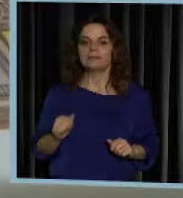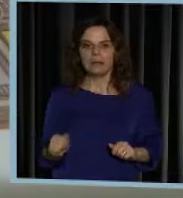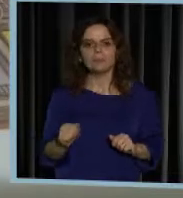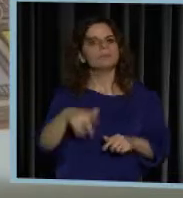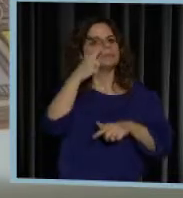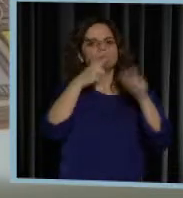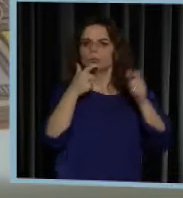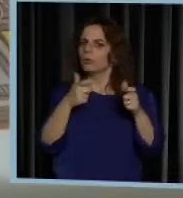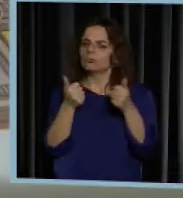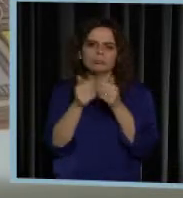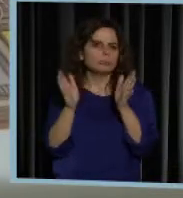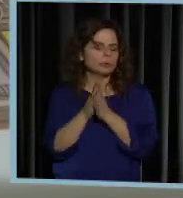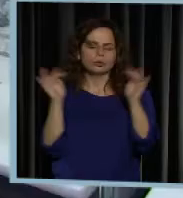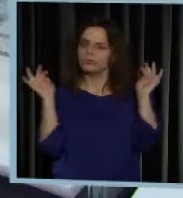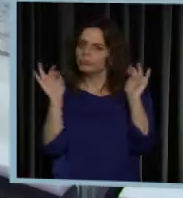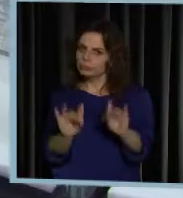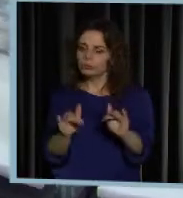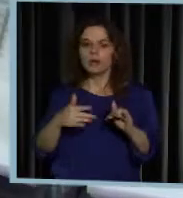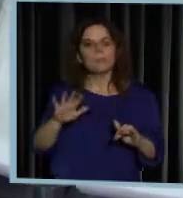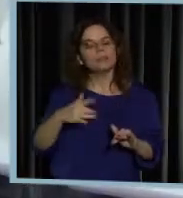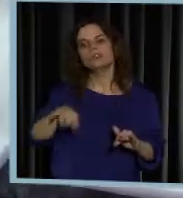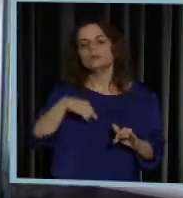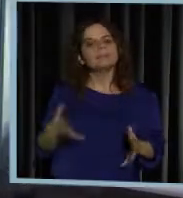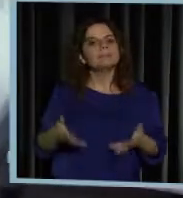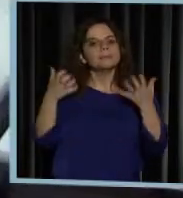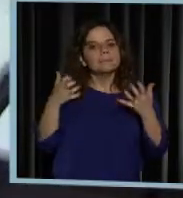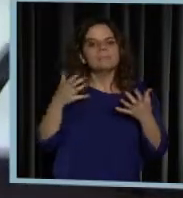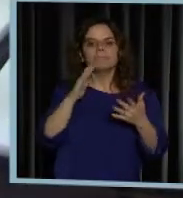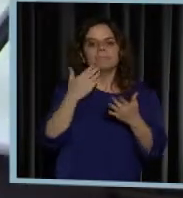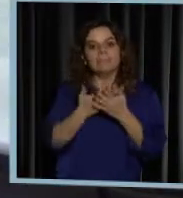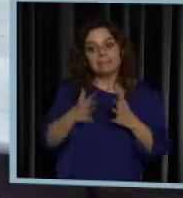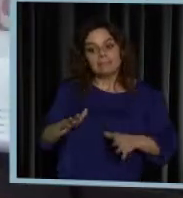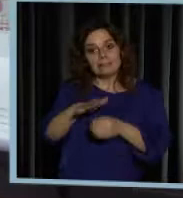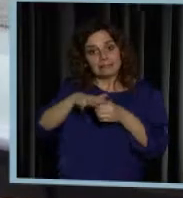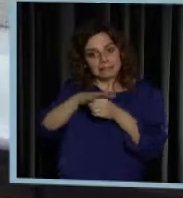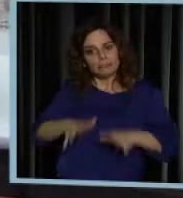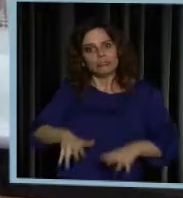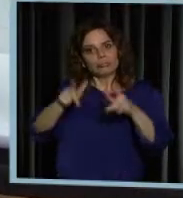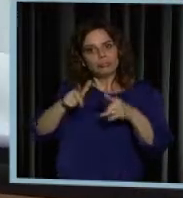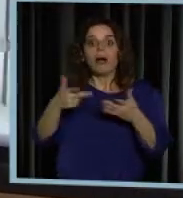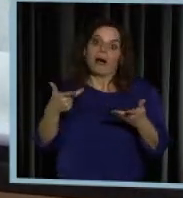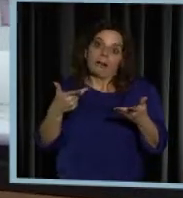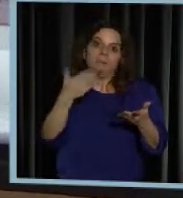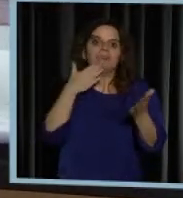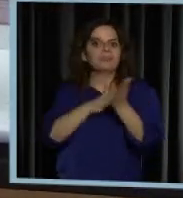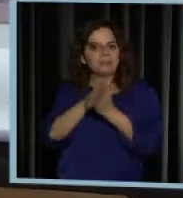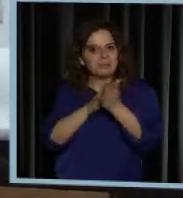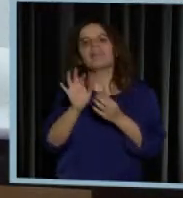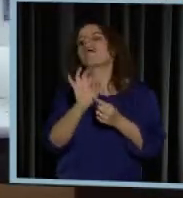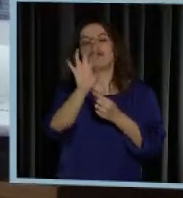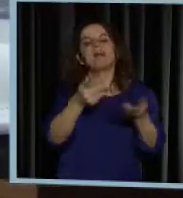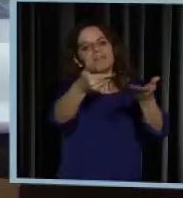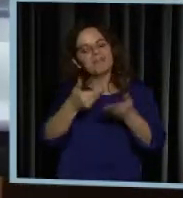todos os públicos, mas queremos desenvolver bastante, e aqui deixo o convite também